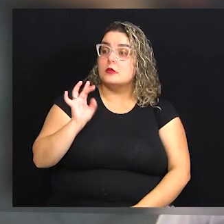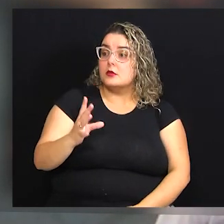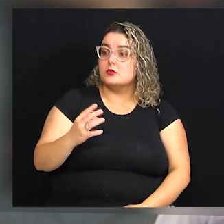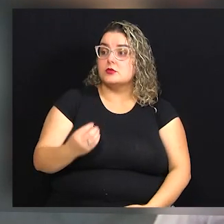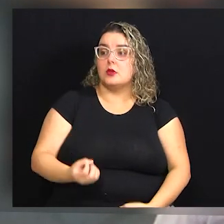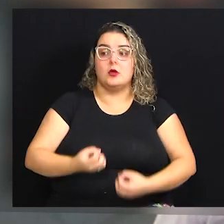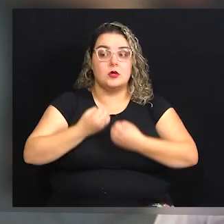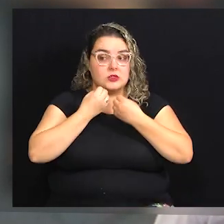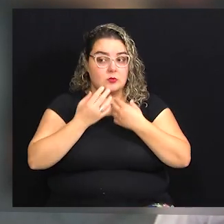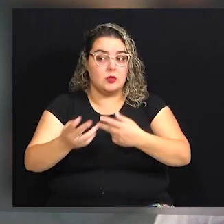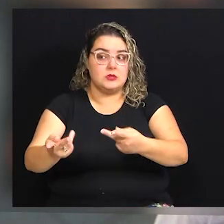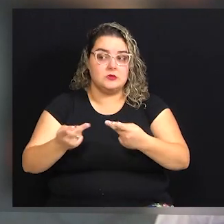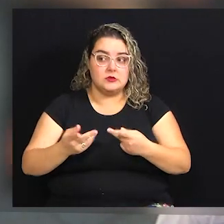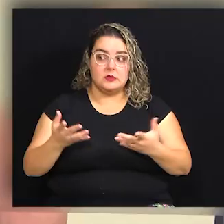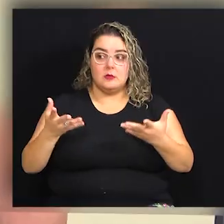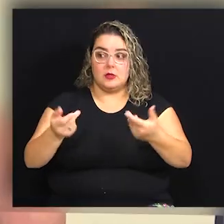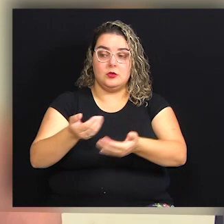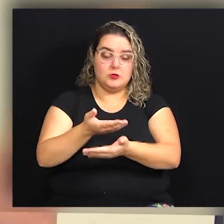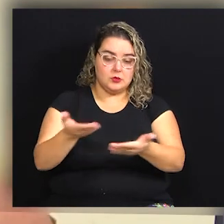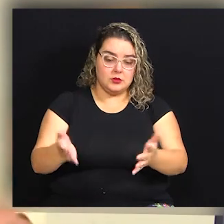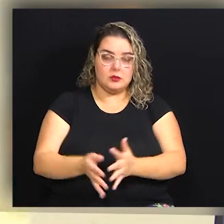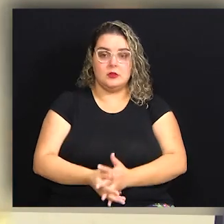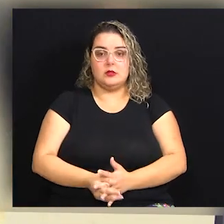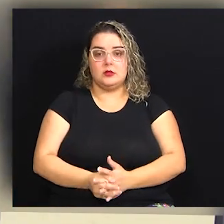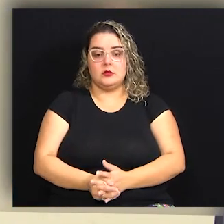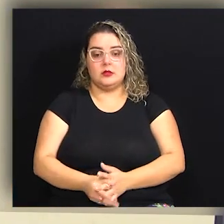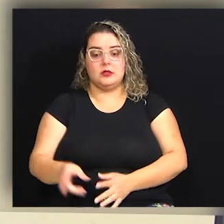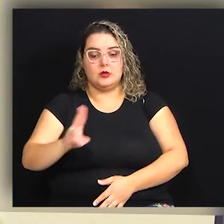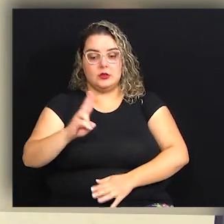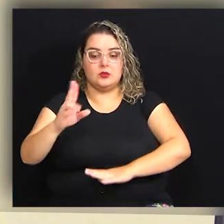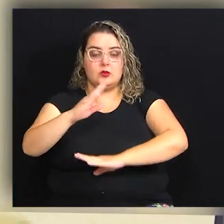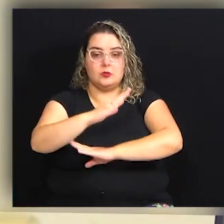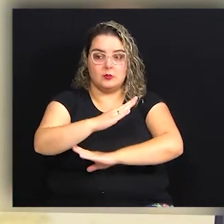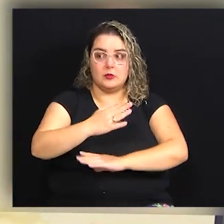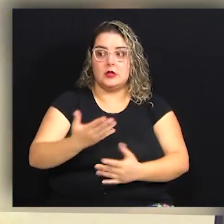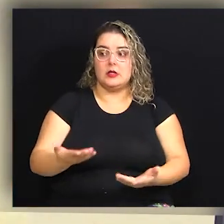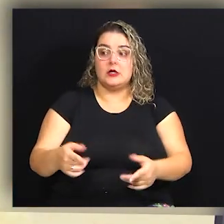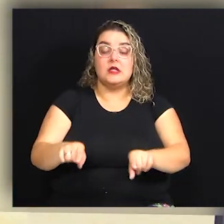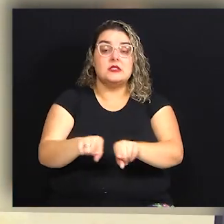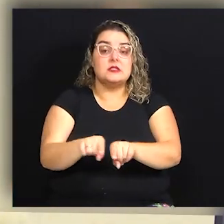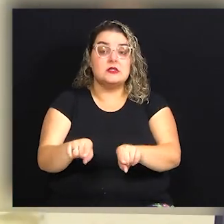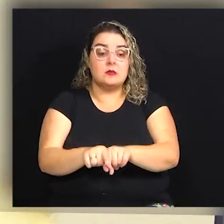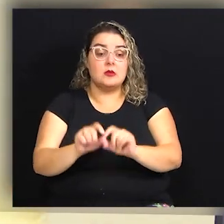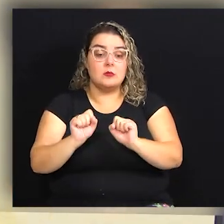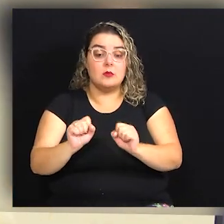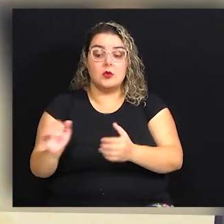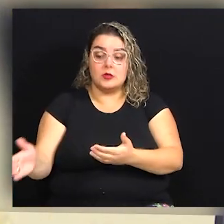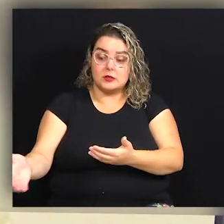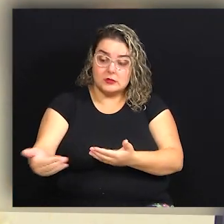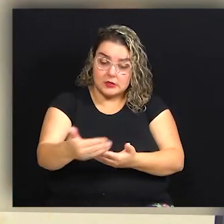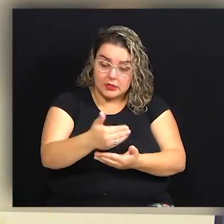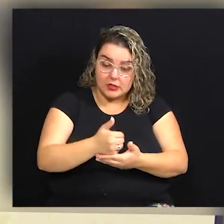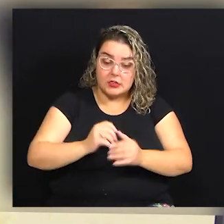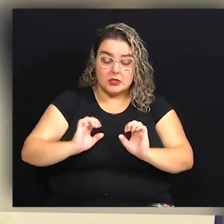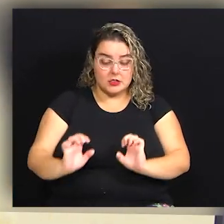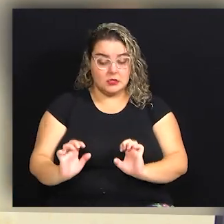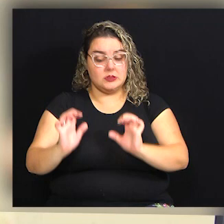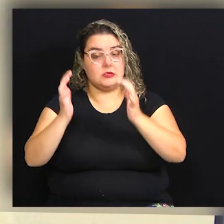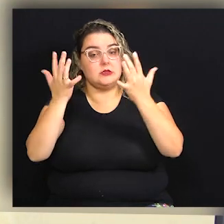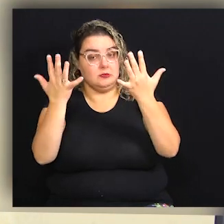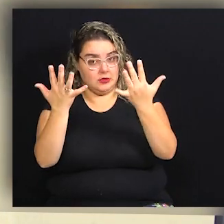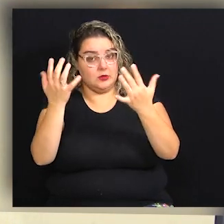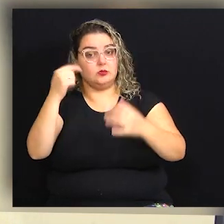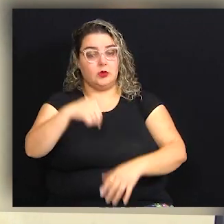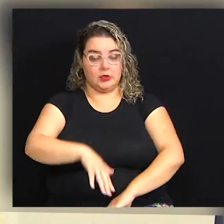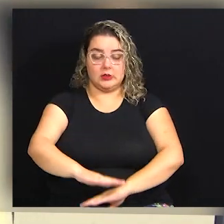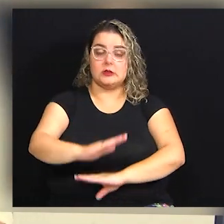dar as boas-vindas aqui, em nome da casa, mas também poder acolher esse